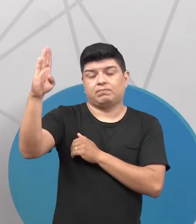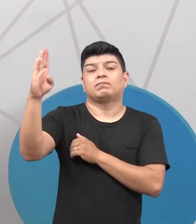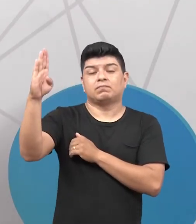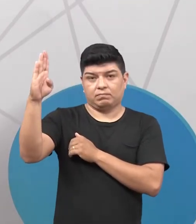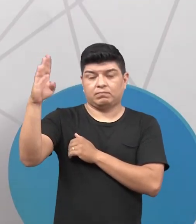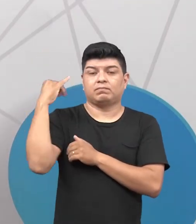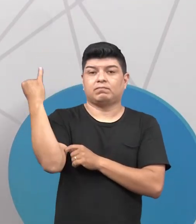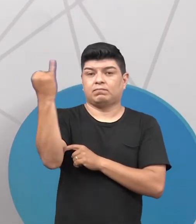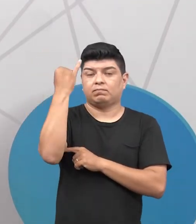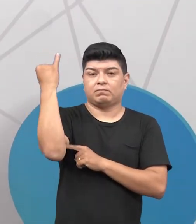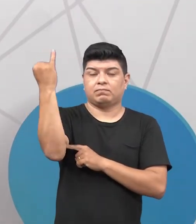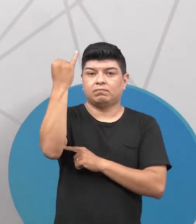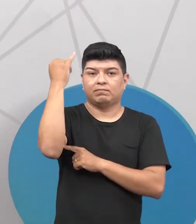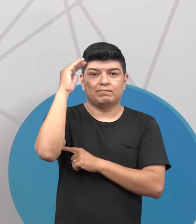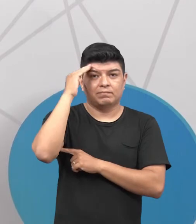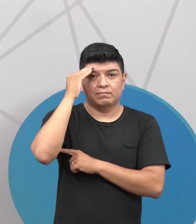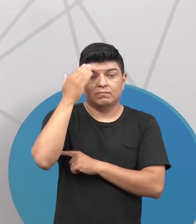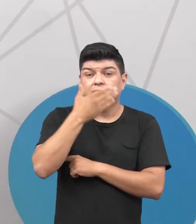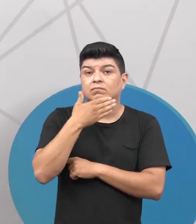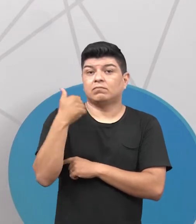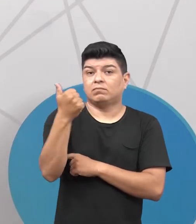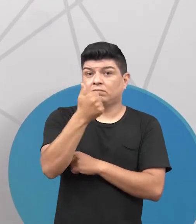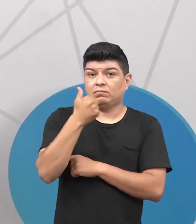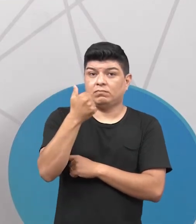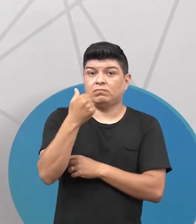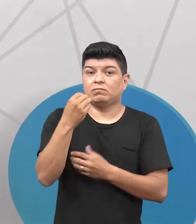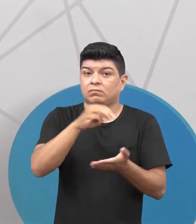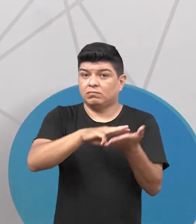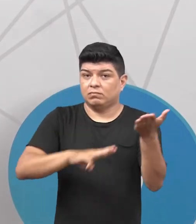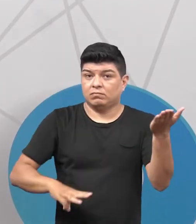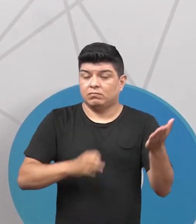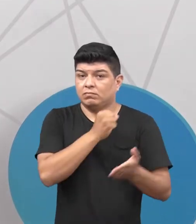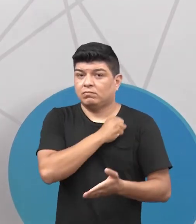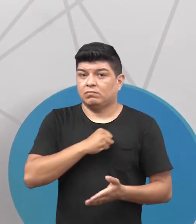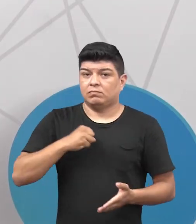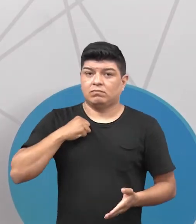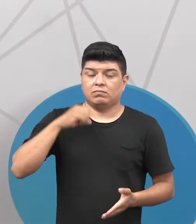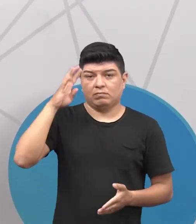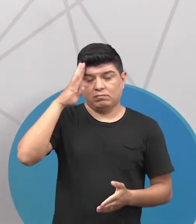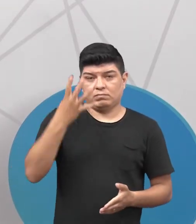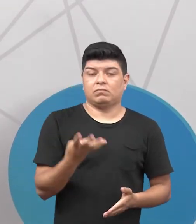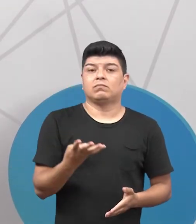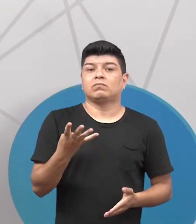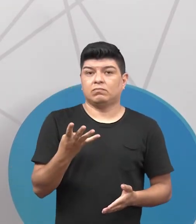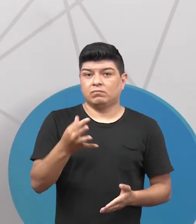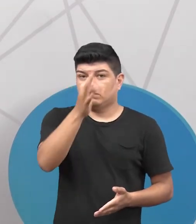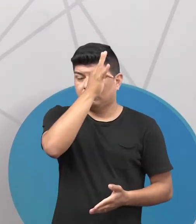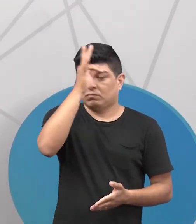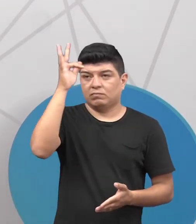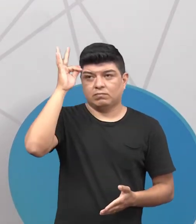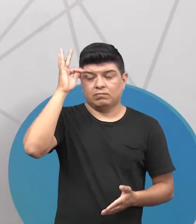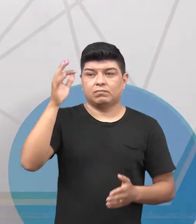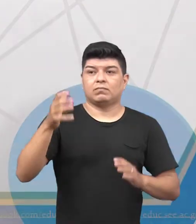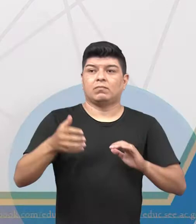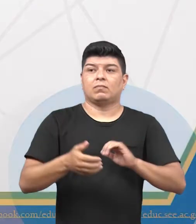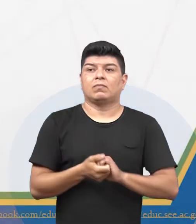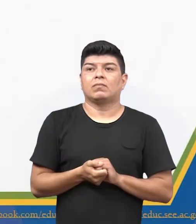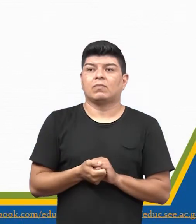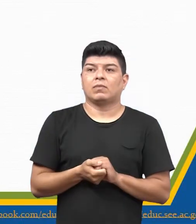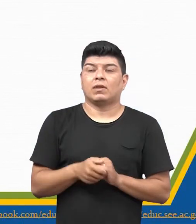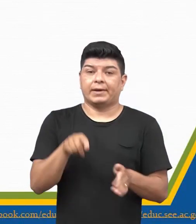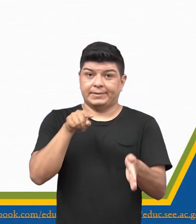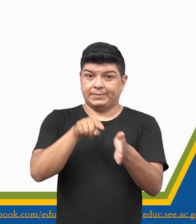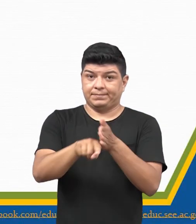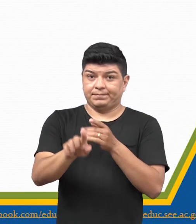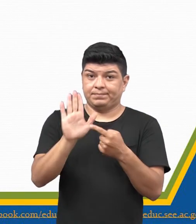fundamental importância para a gente entender um pouco o método socrático e a atitude filosófica. Então, essa